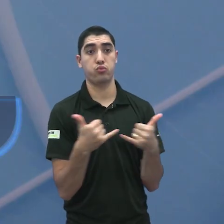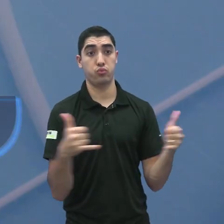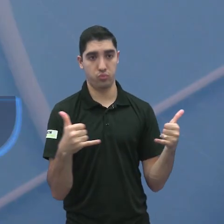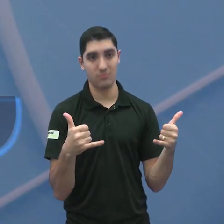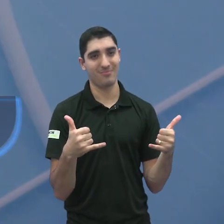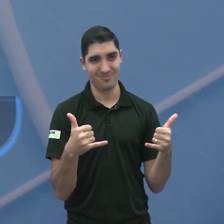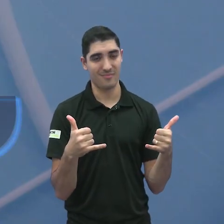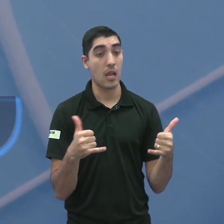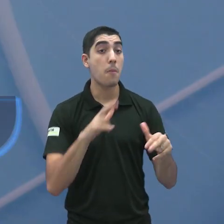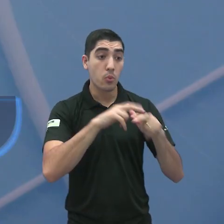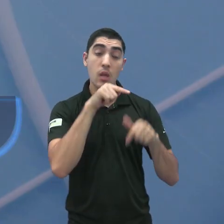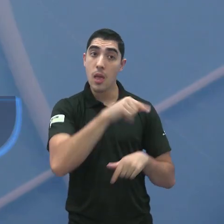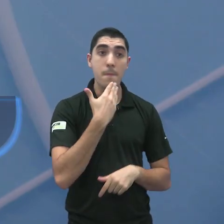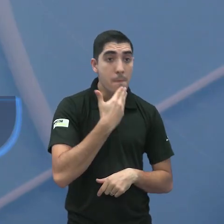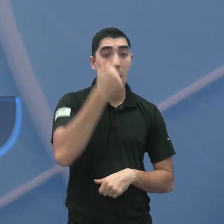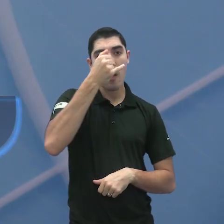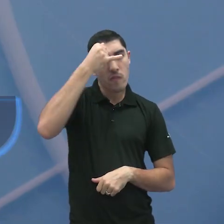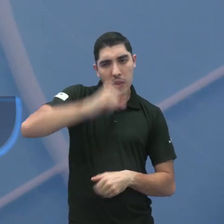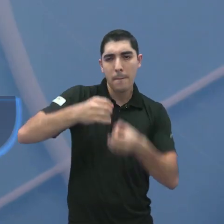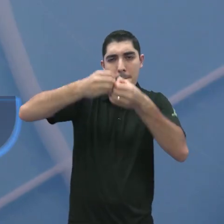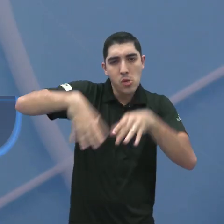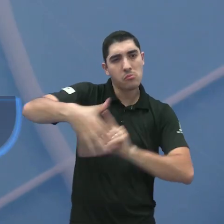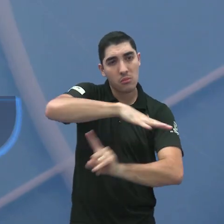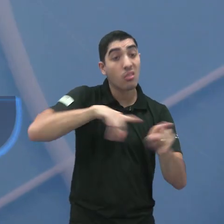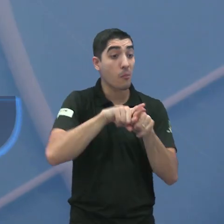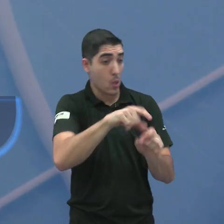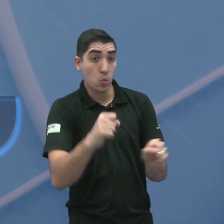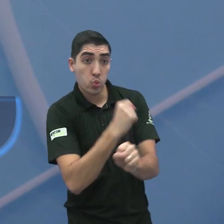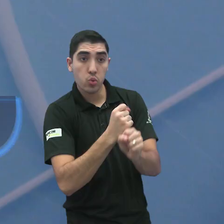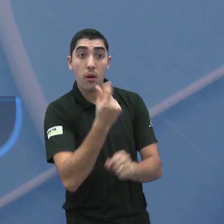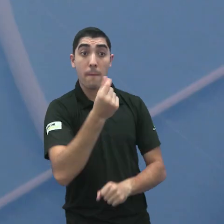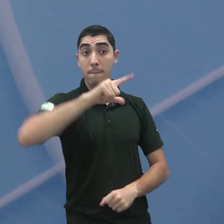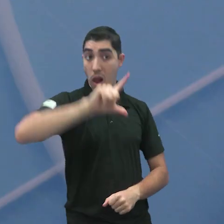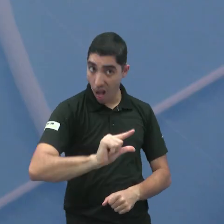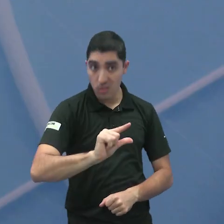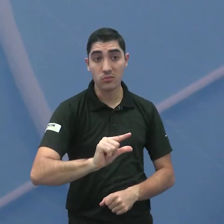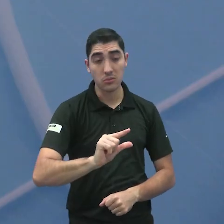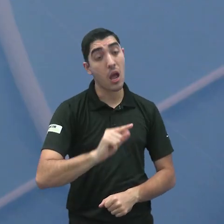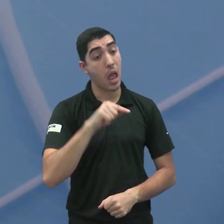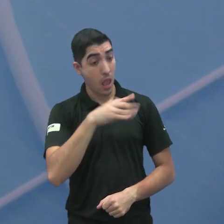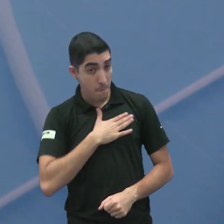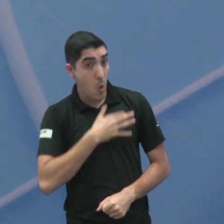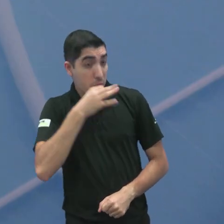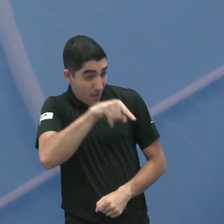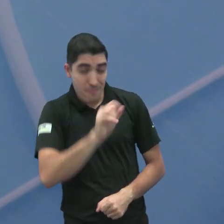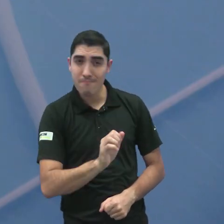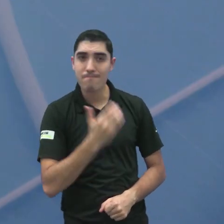energética, não poluindo o meio ambiente, o impacto na construção é menor, né? Eu vejo muitas vantagens aí em